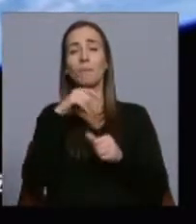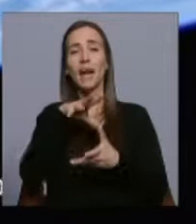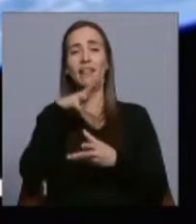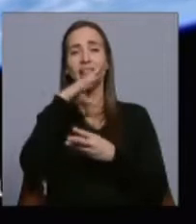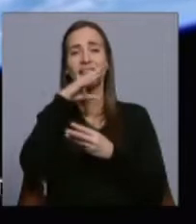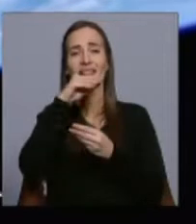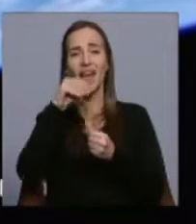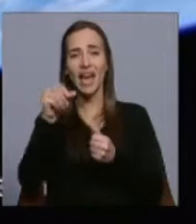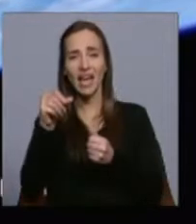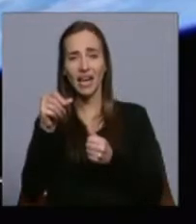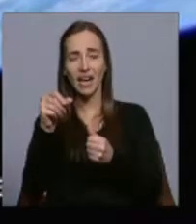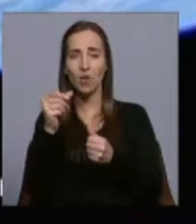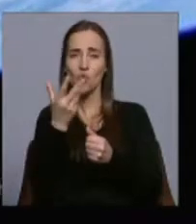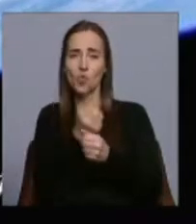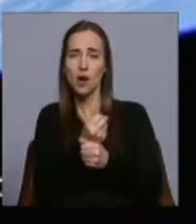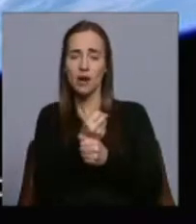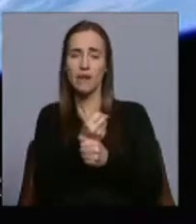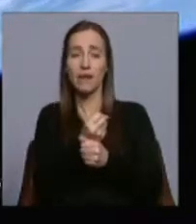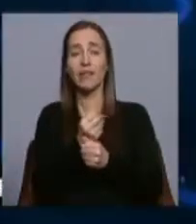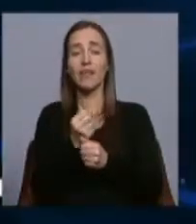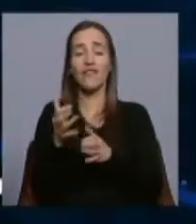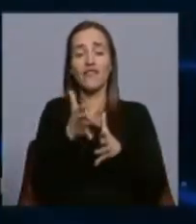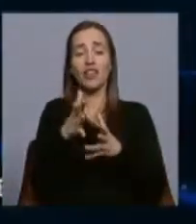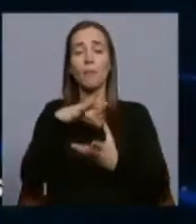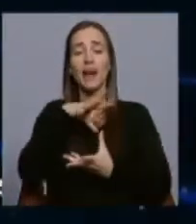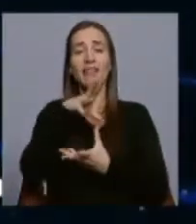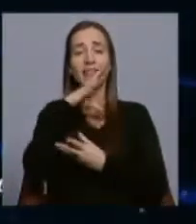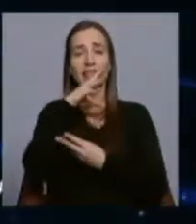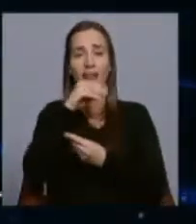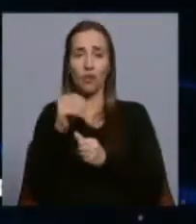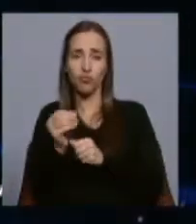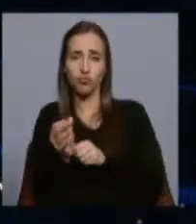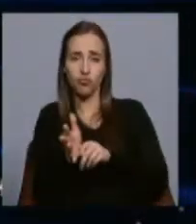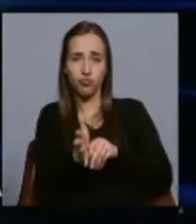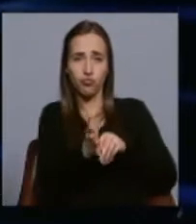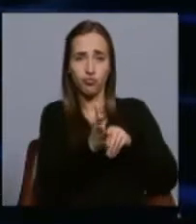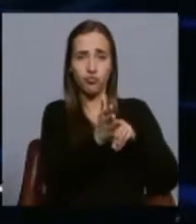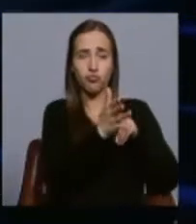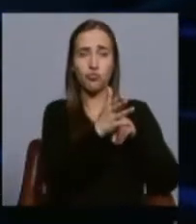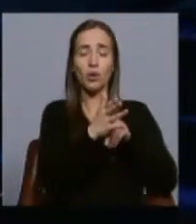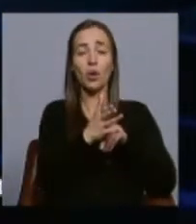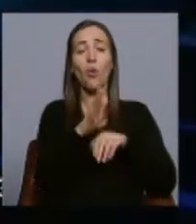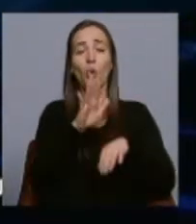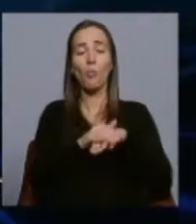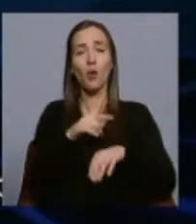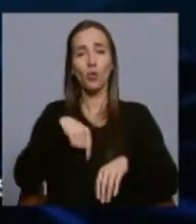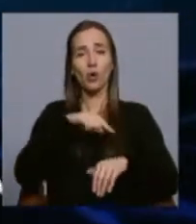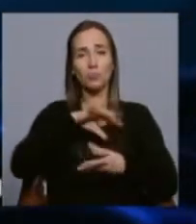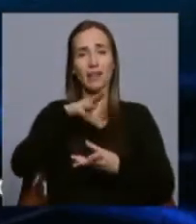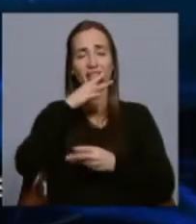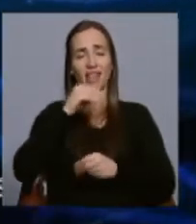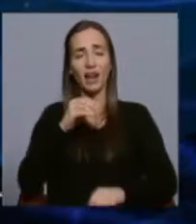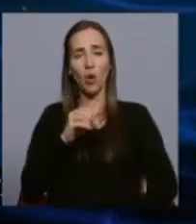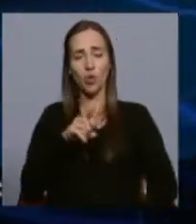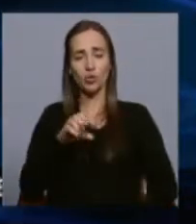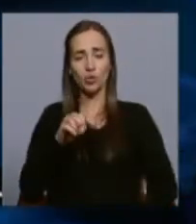nosso planeta, o chamado vento terrestre. Esse isótopo de oxigênio vem da camada de ozono do nosso planeta, os íons de